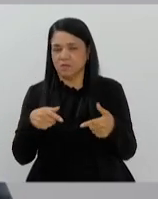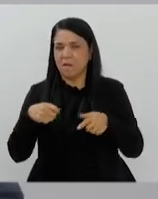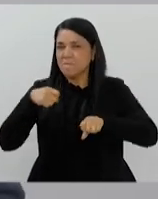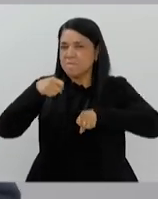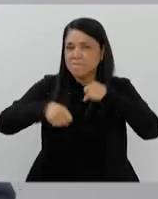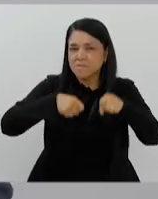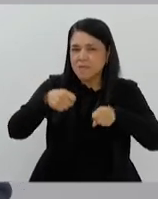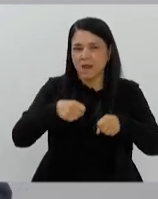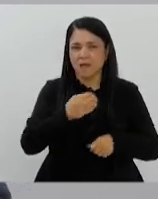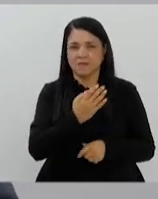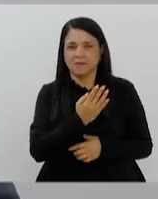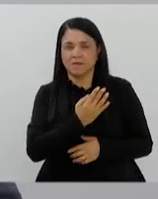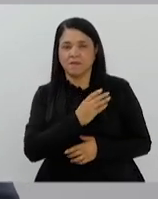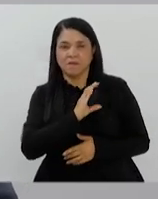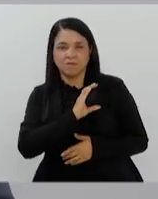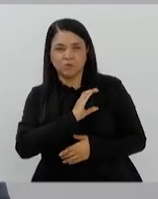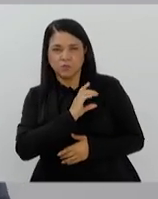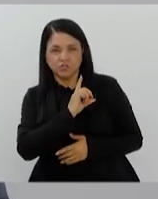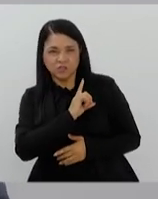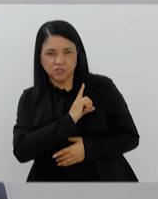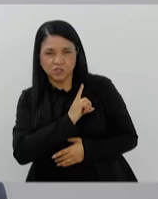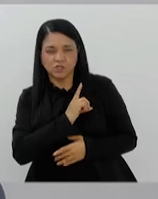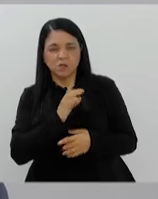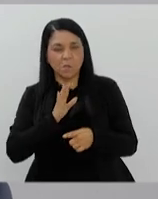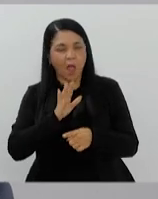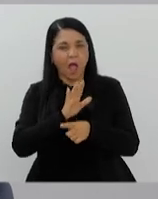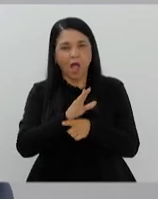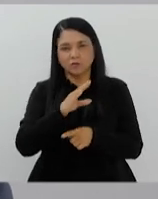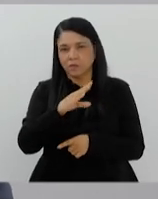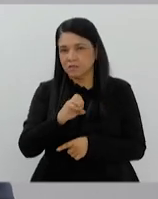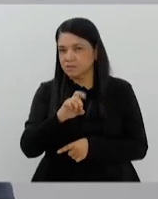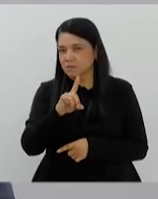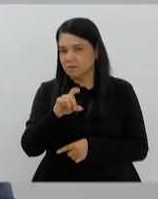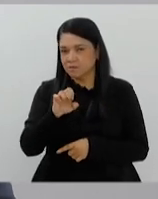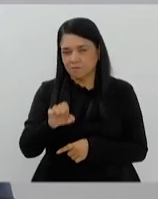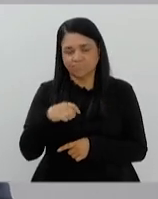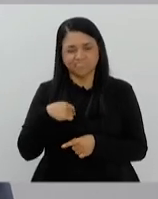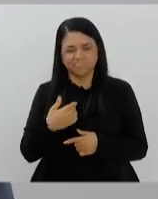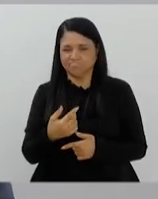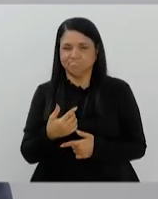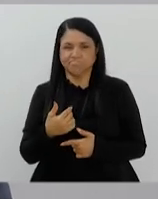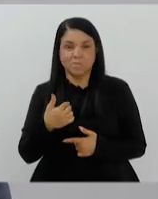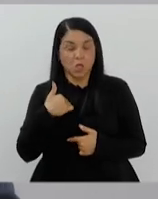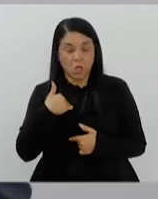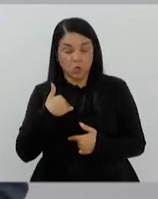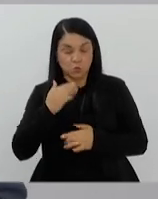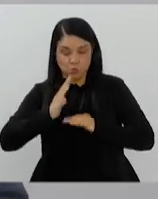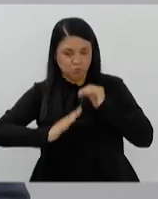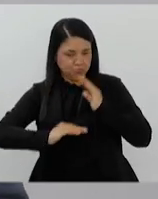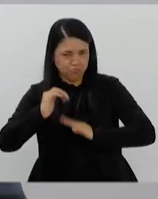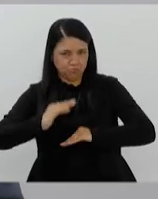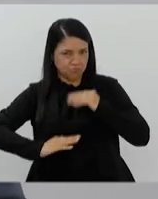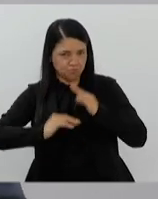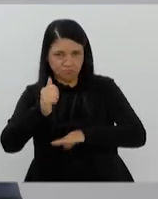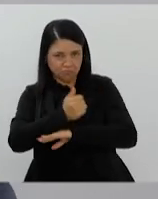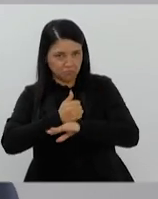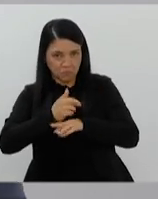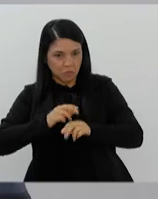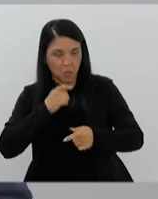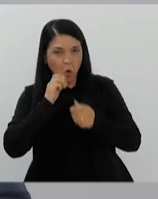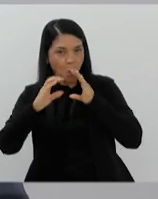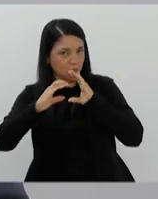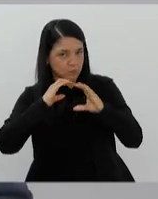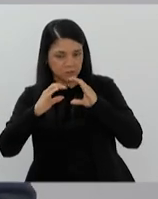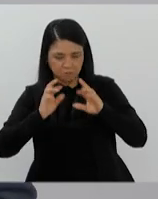envergadura da cedai não me parece ser sou leigo na comunicação não sou profissional de comunicação mas não me parece ser a melhor